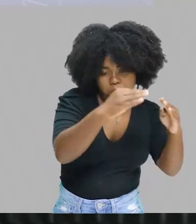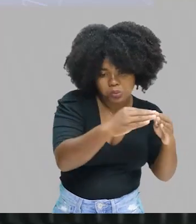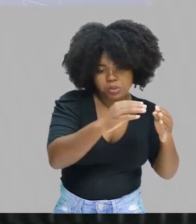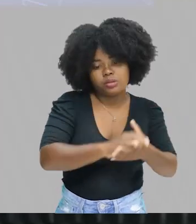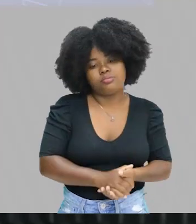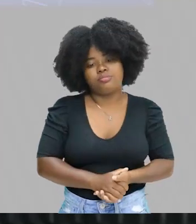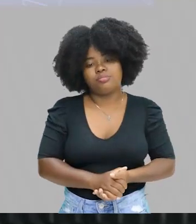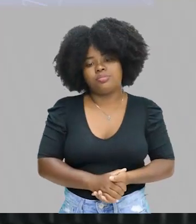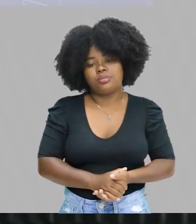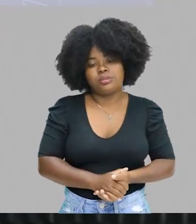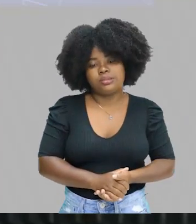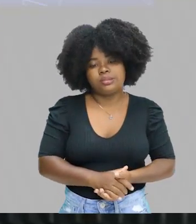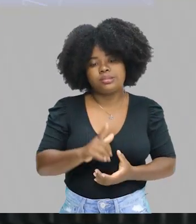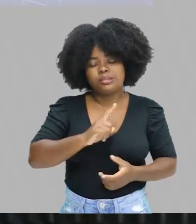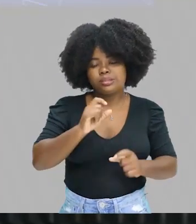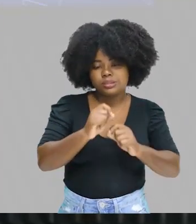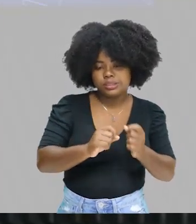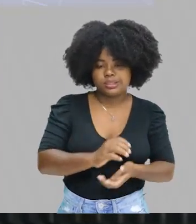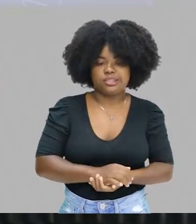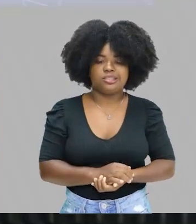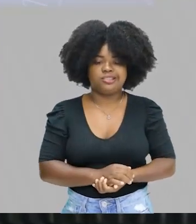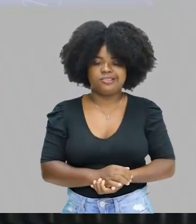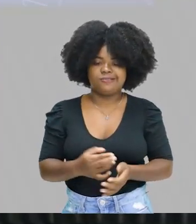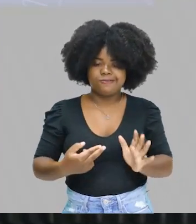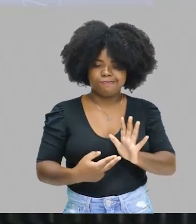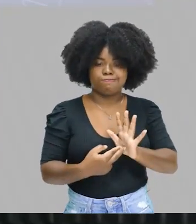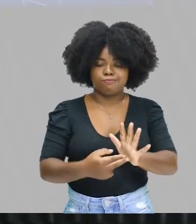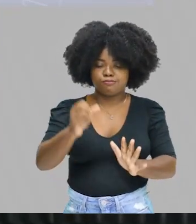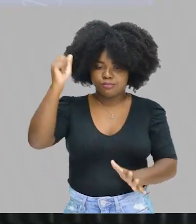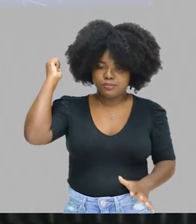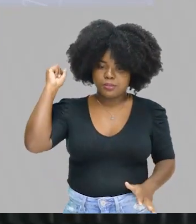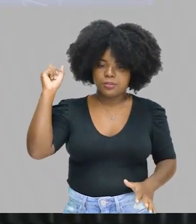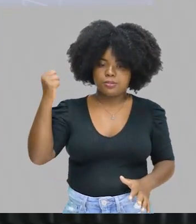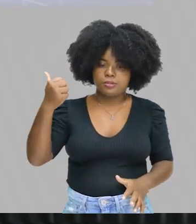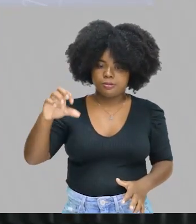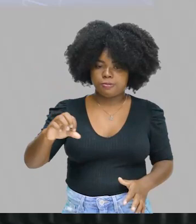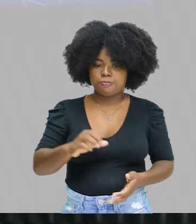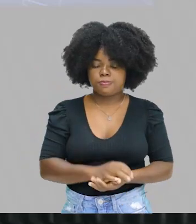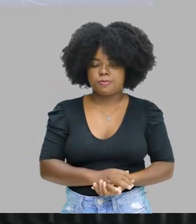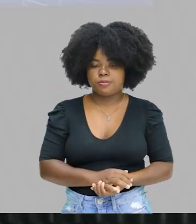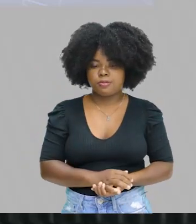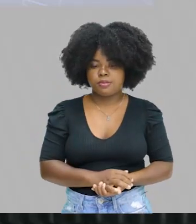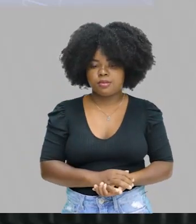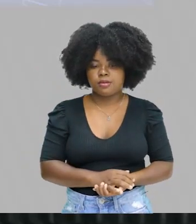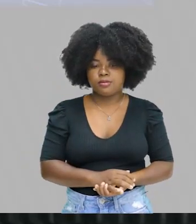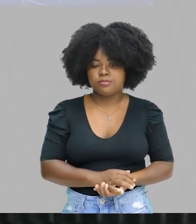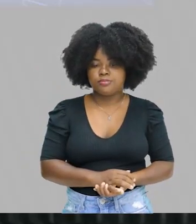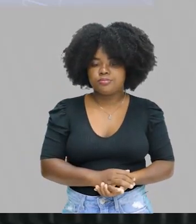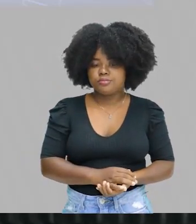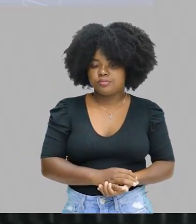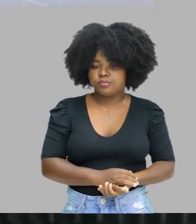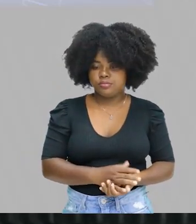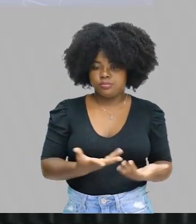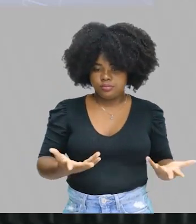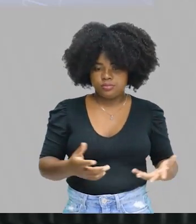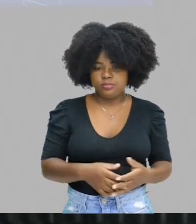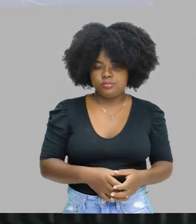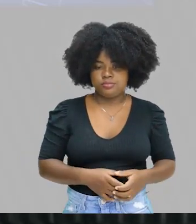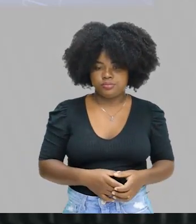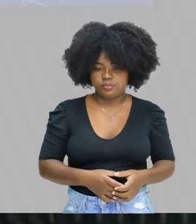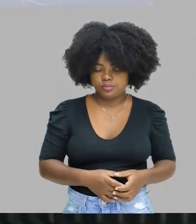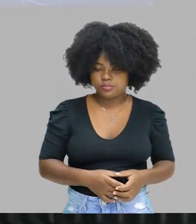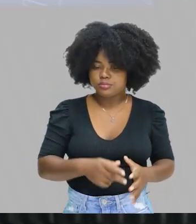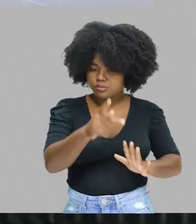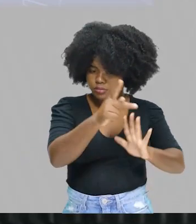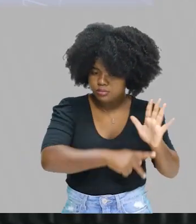gente tem um acervo que fala uma linguagem que é a representação do século XIX. Essa civilização, as épocas diferentes, os